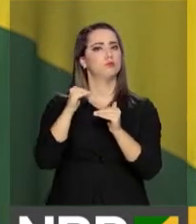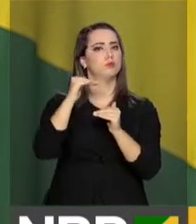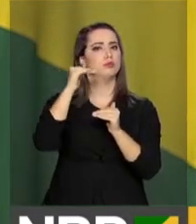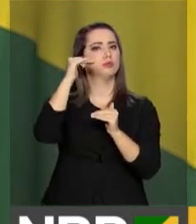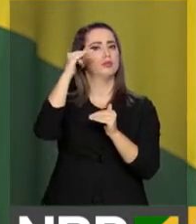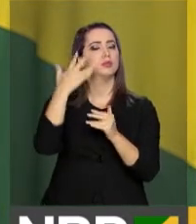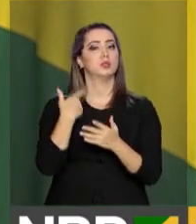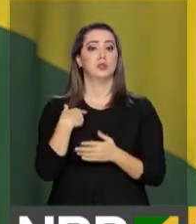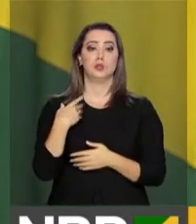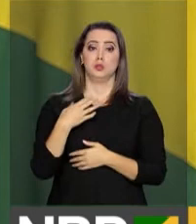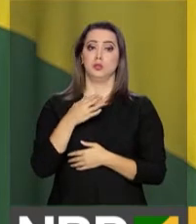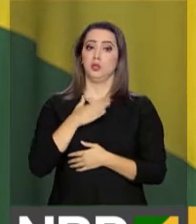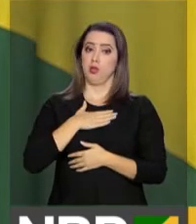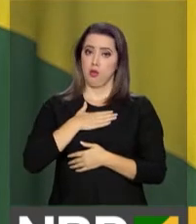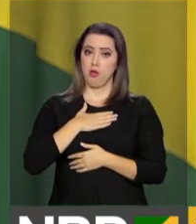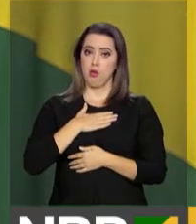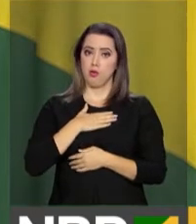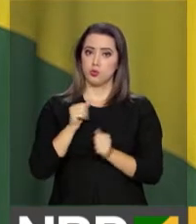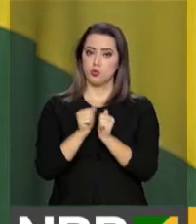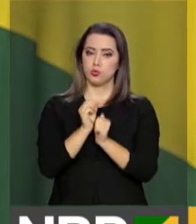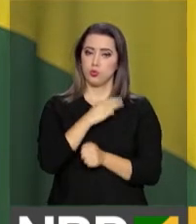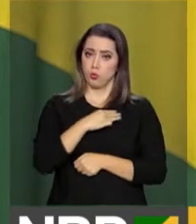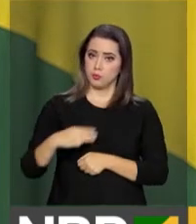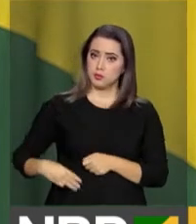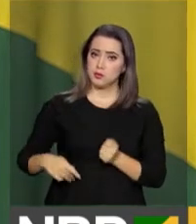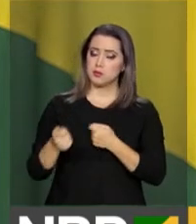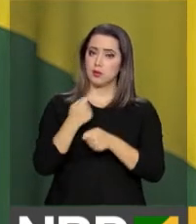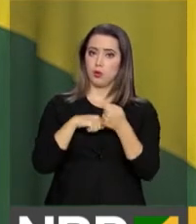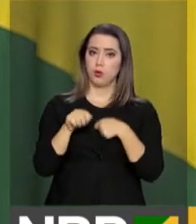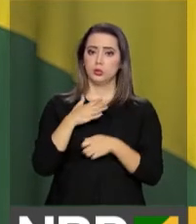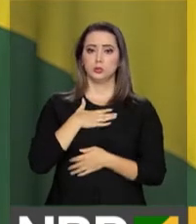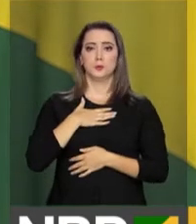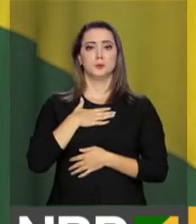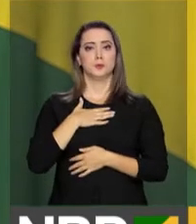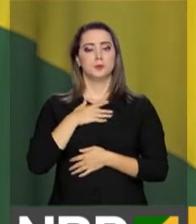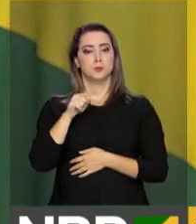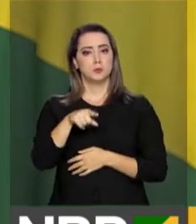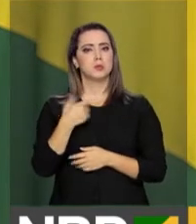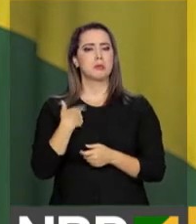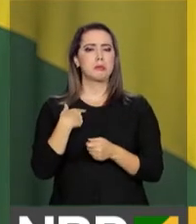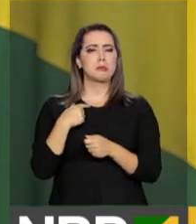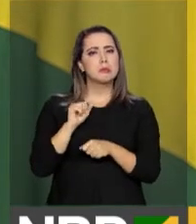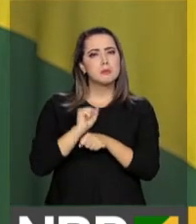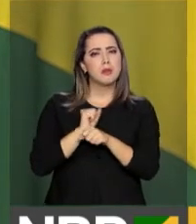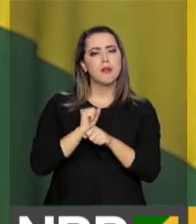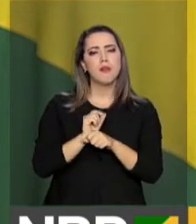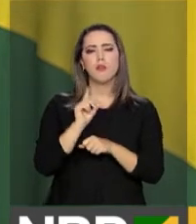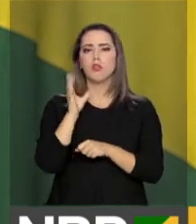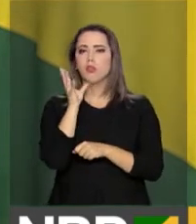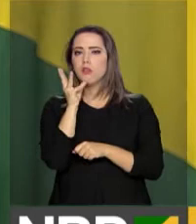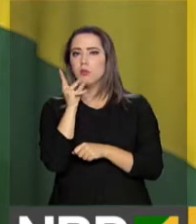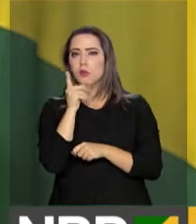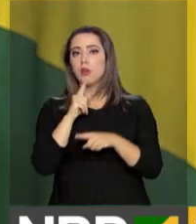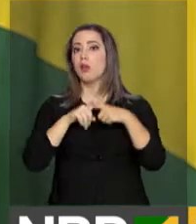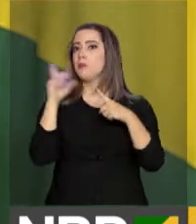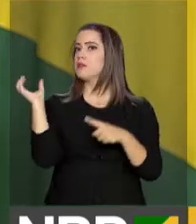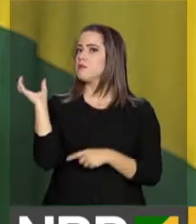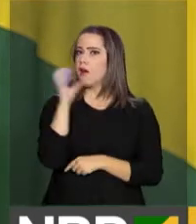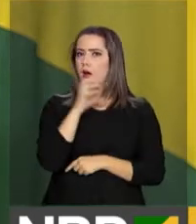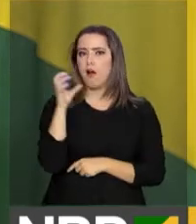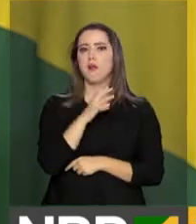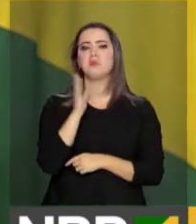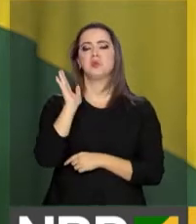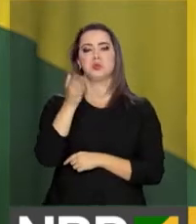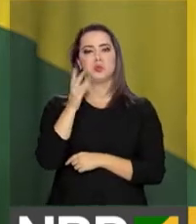mereles eu e todos esperávamos jobson que isto tardasse mais algum tempo mas o fato de os resultados